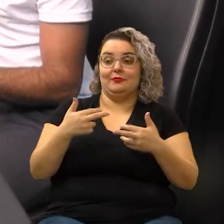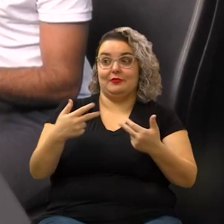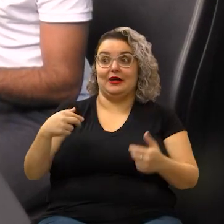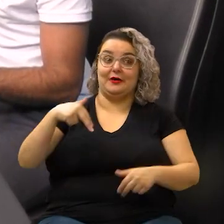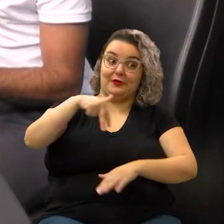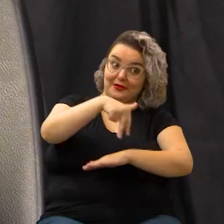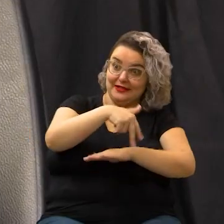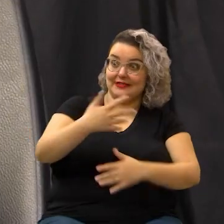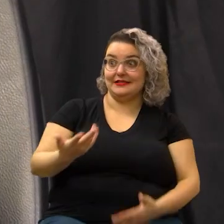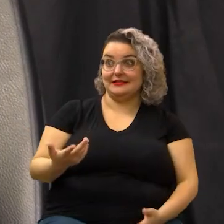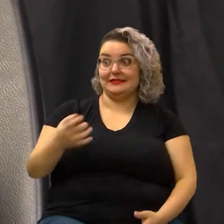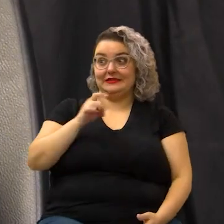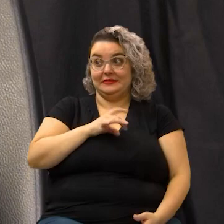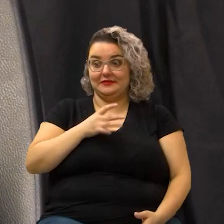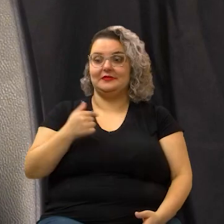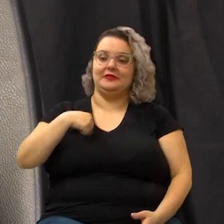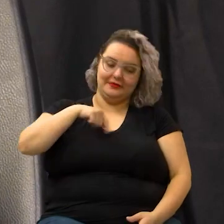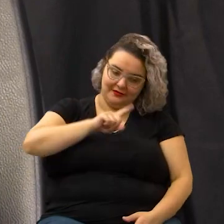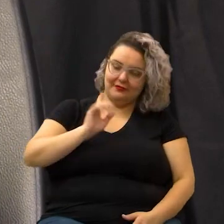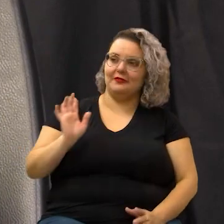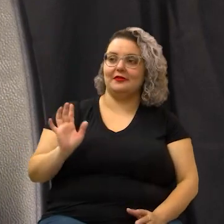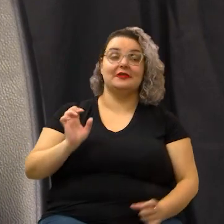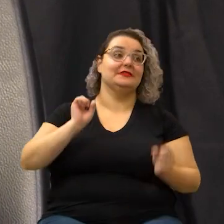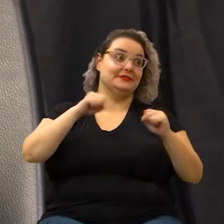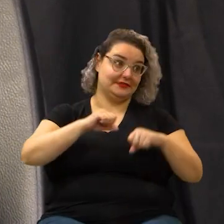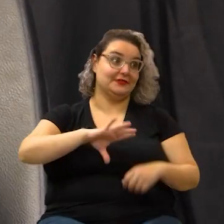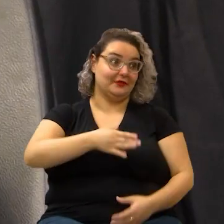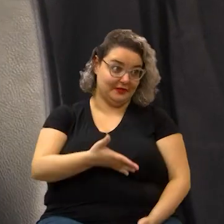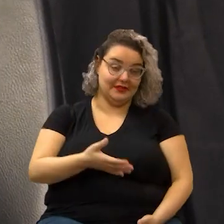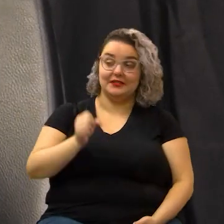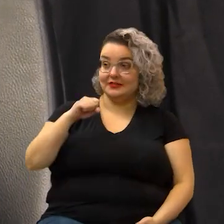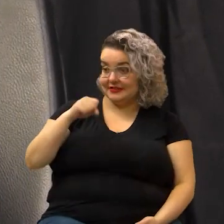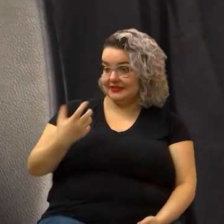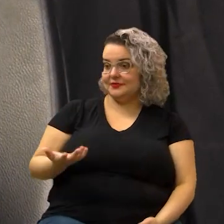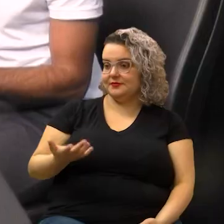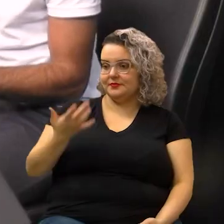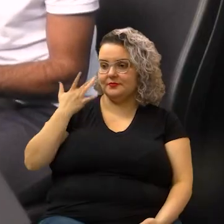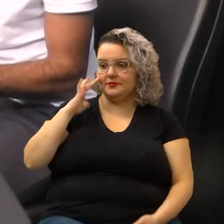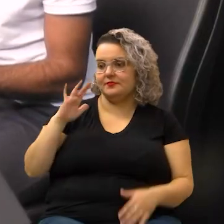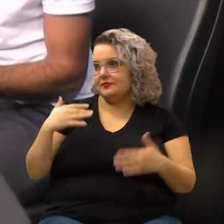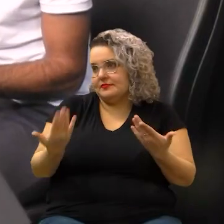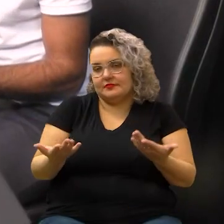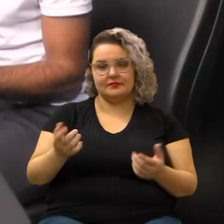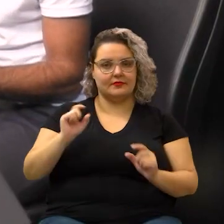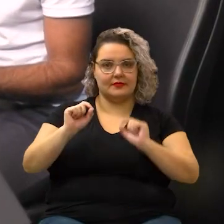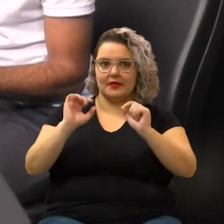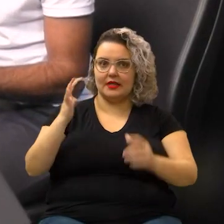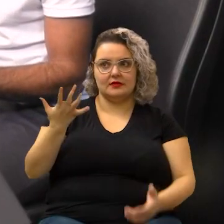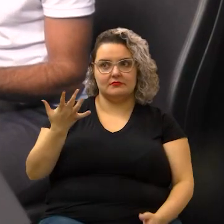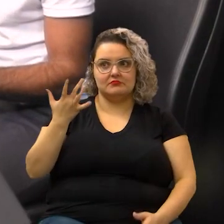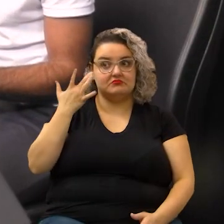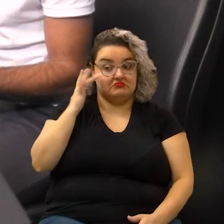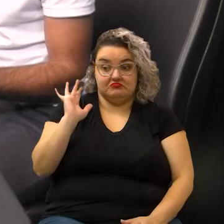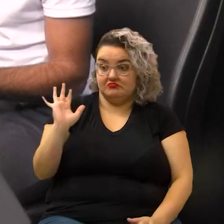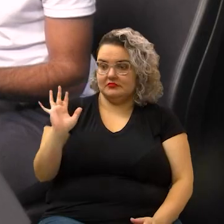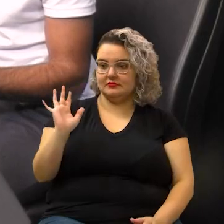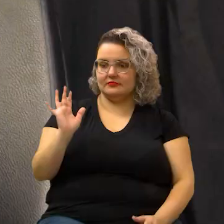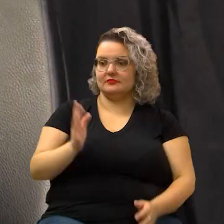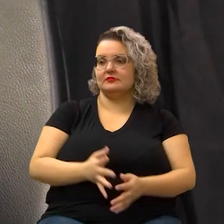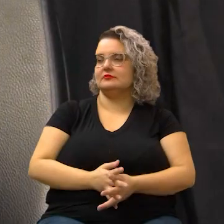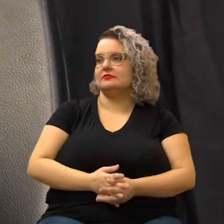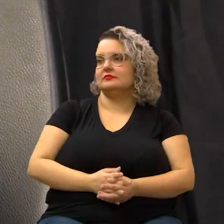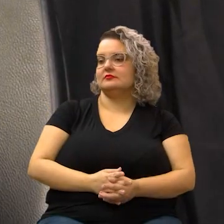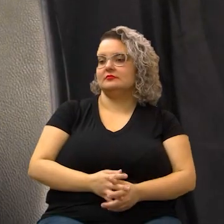Uma coisa é ir, outra coisa é ir com medo, mas eu fui mesmo assim. Mesmo assim, corajoso. E eu não sabia o que ia acontecer, não fazia